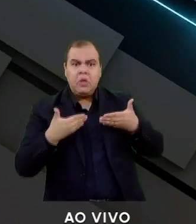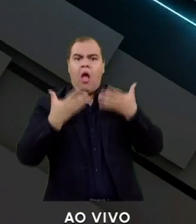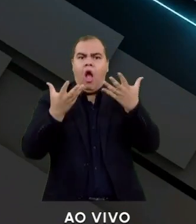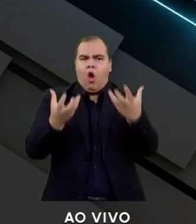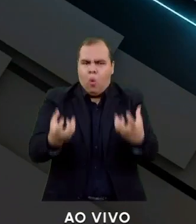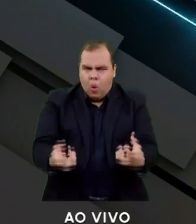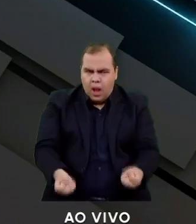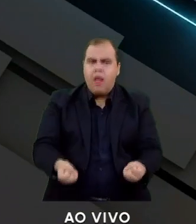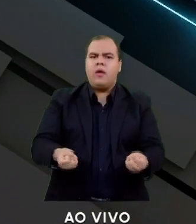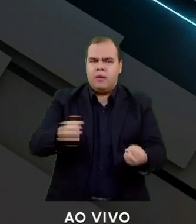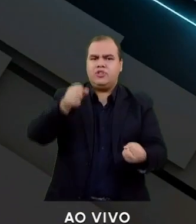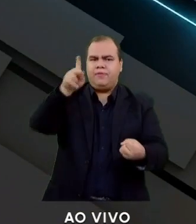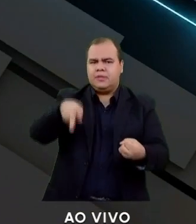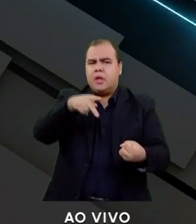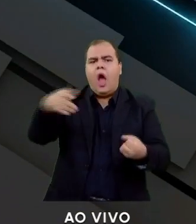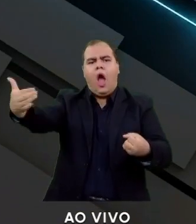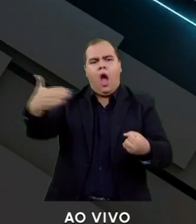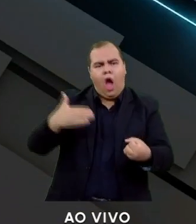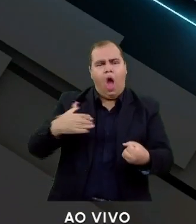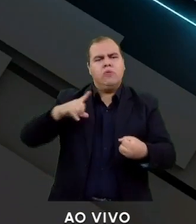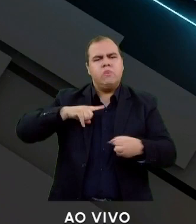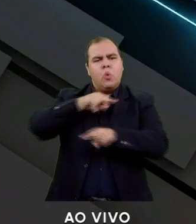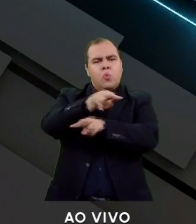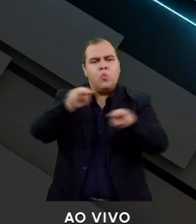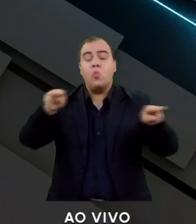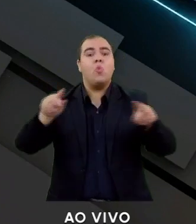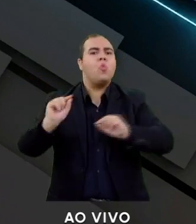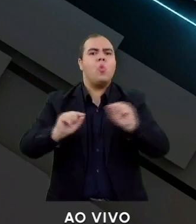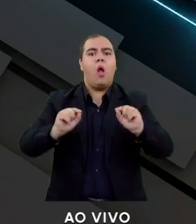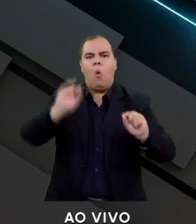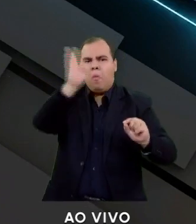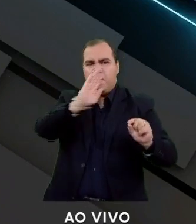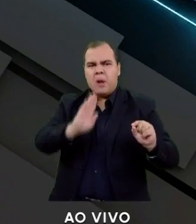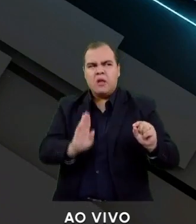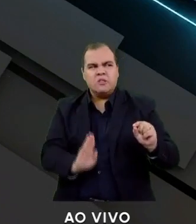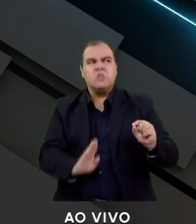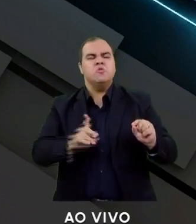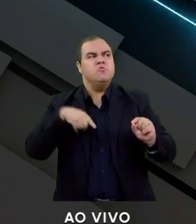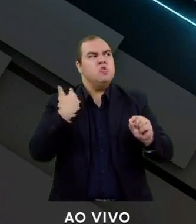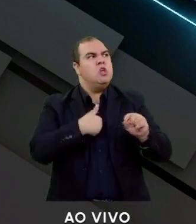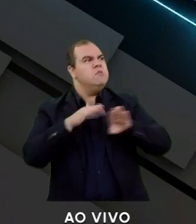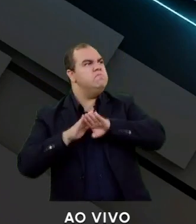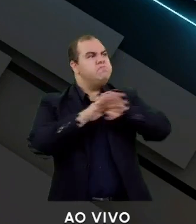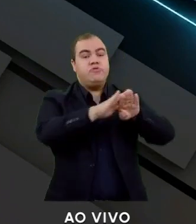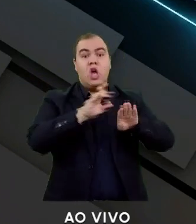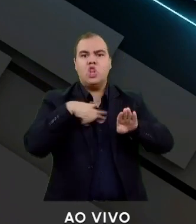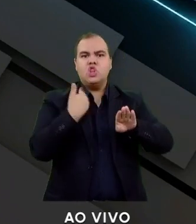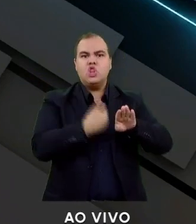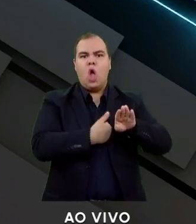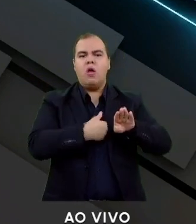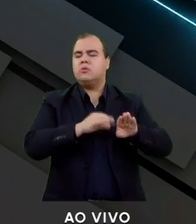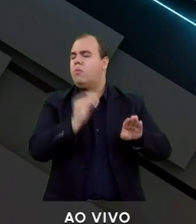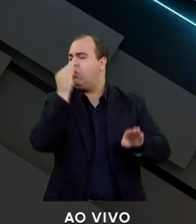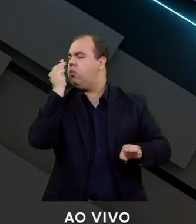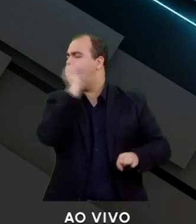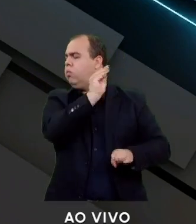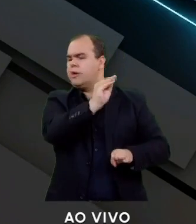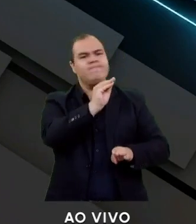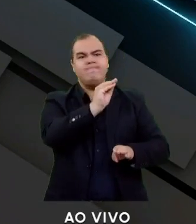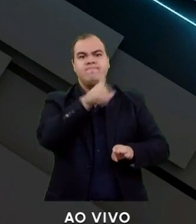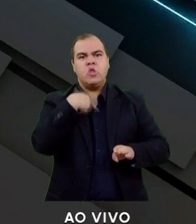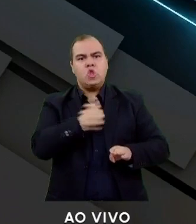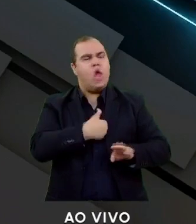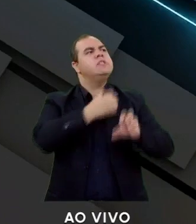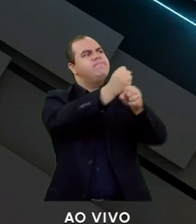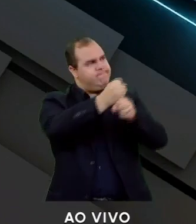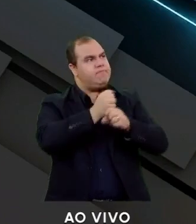estejam sofrendo perseguição lá que é uma verdade o Brasil os acolherá nós não Daremos as costas para esses perseguidos pelo